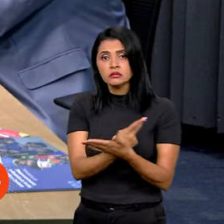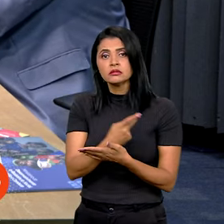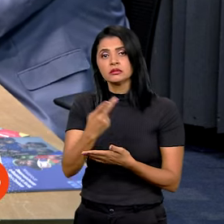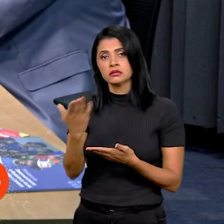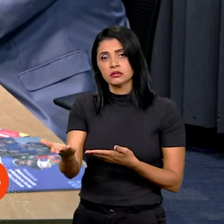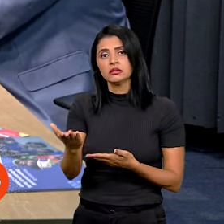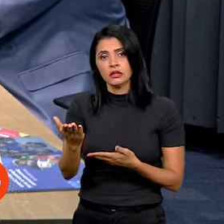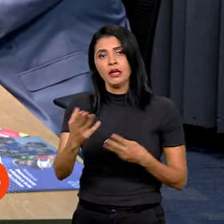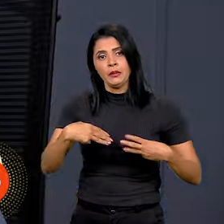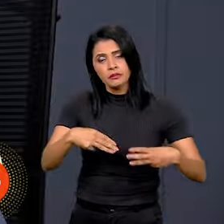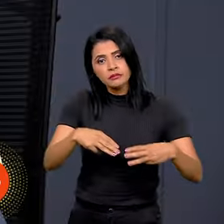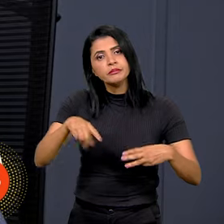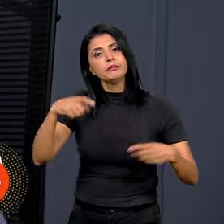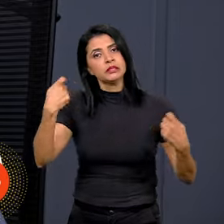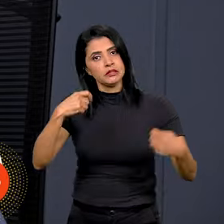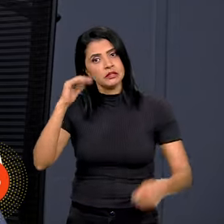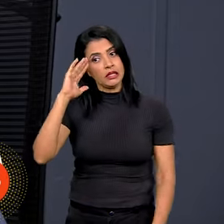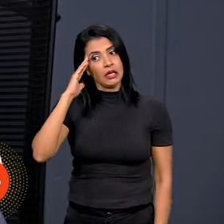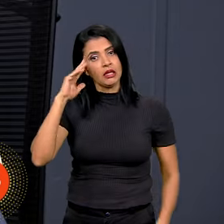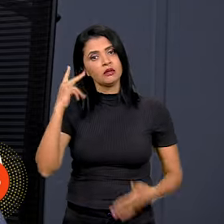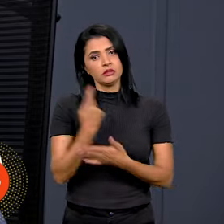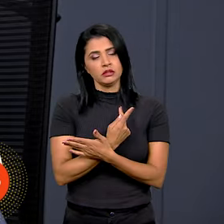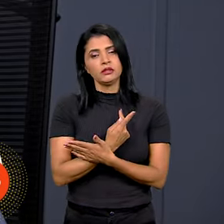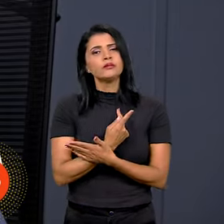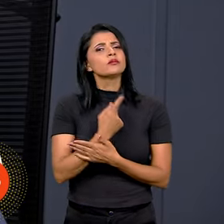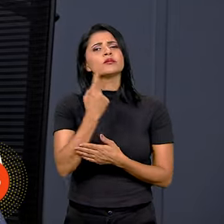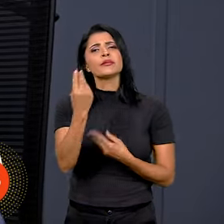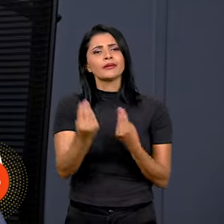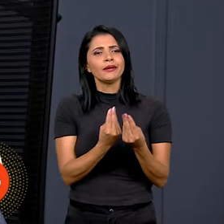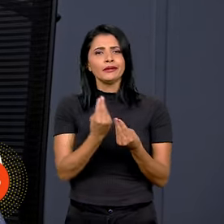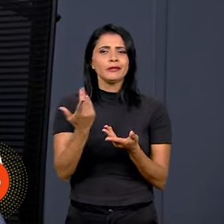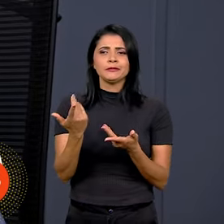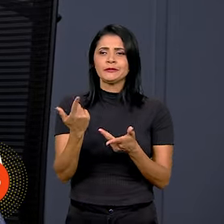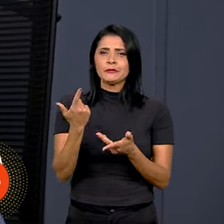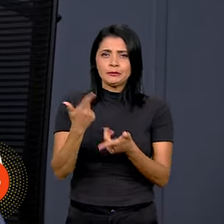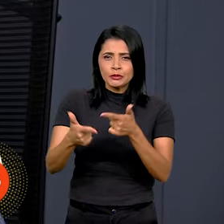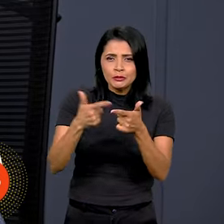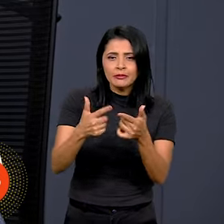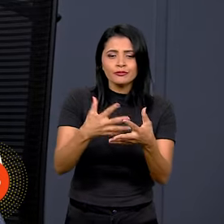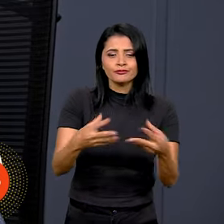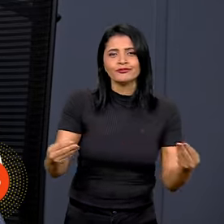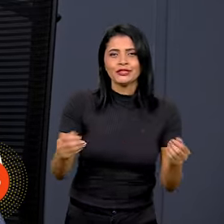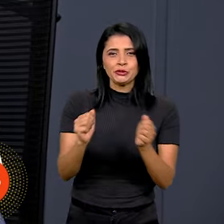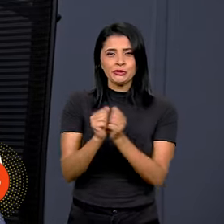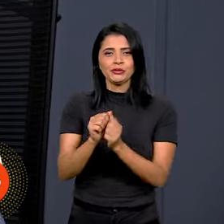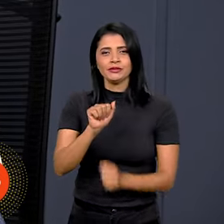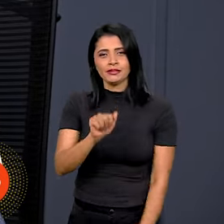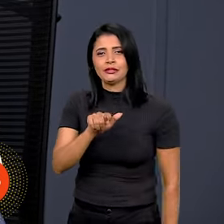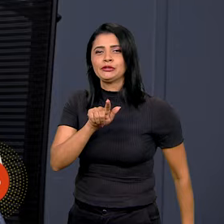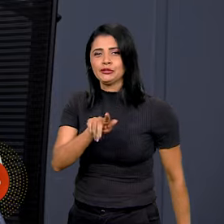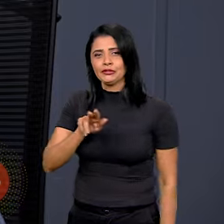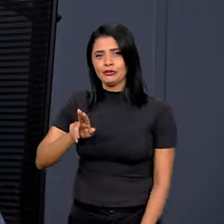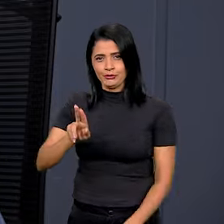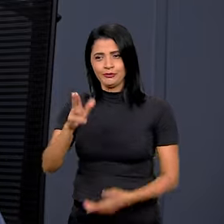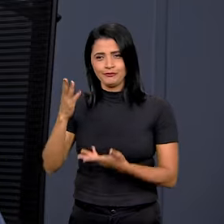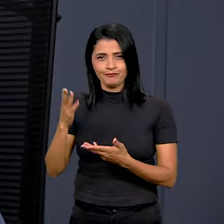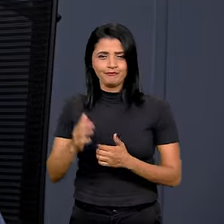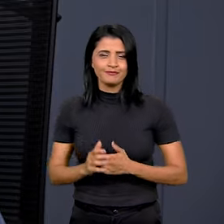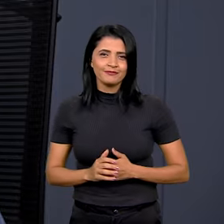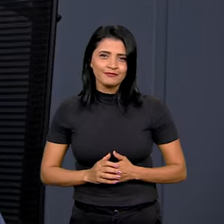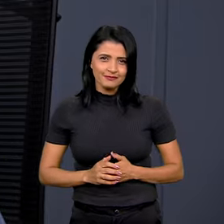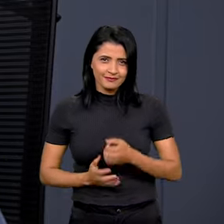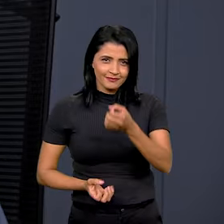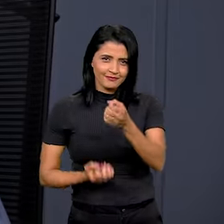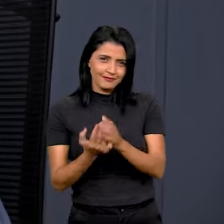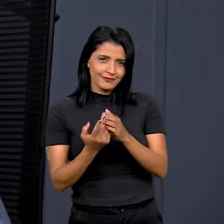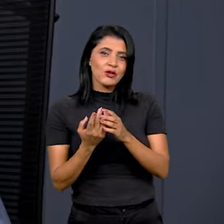para que isso aconteça especialmente que os beneficiários entendam o que está acontecendo para que a gente supere isso a gente tá junto com a Agu na verdade Advocacia Geral da